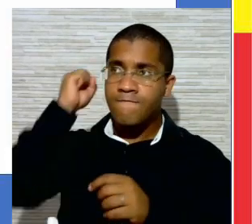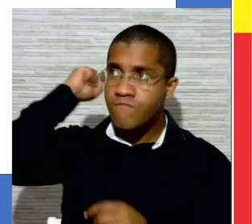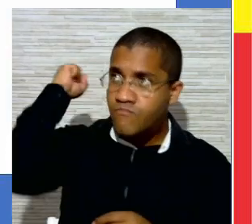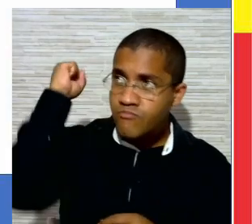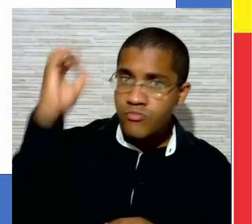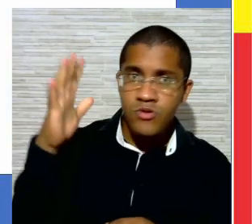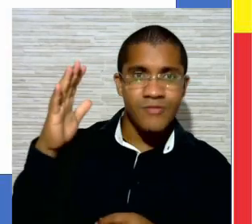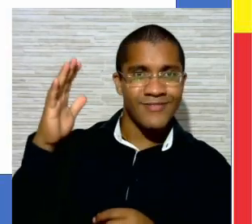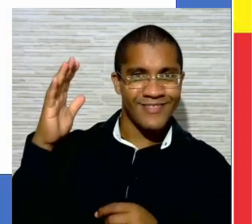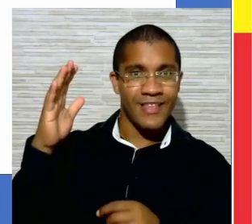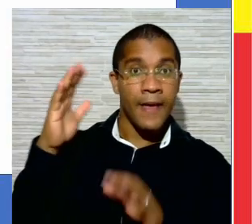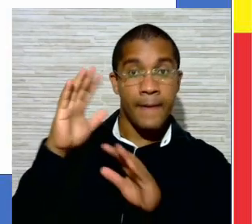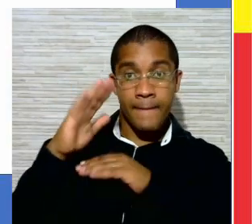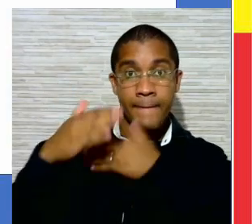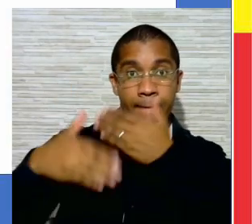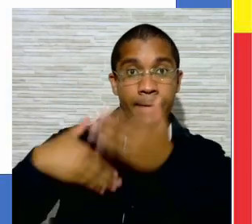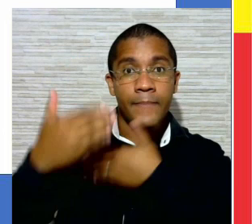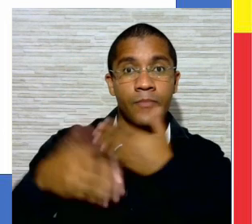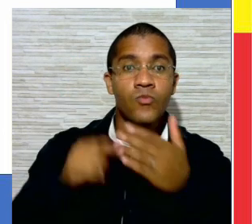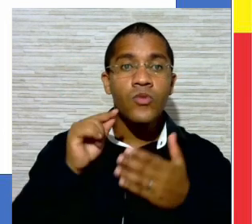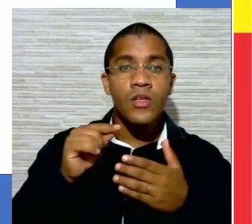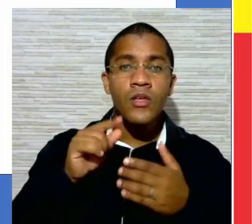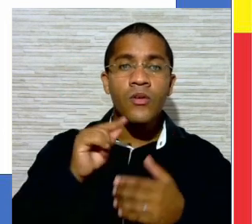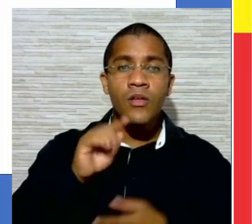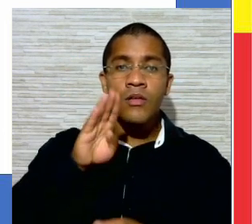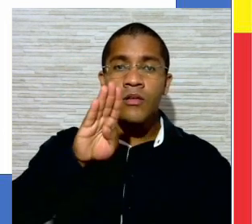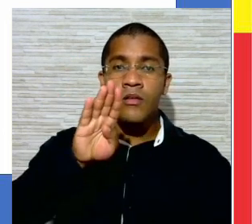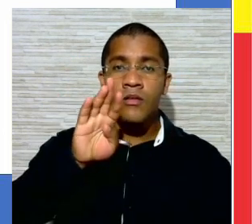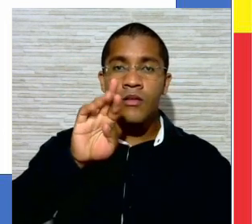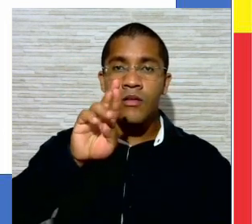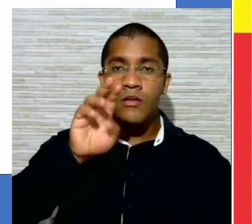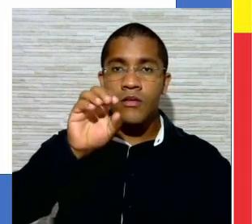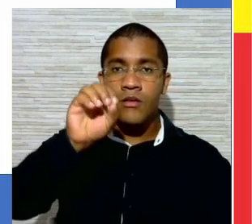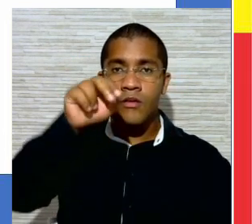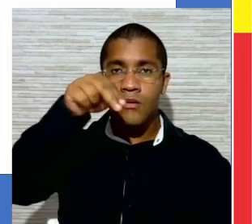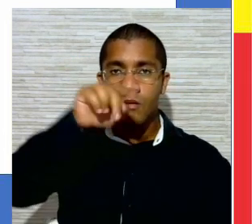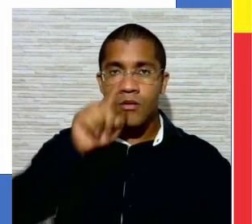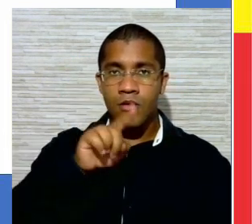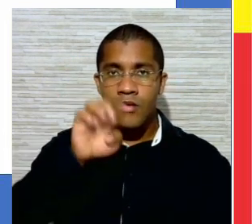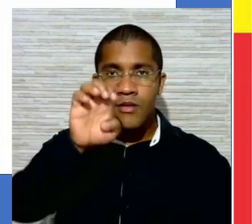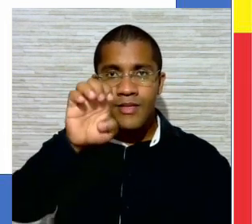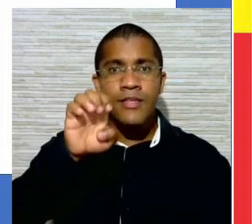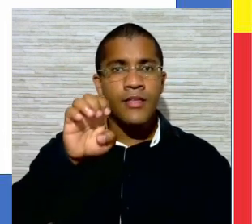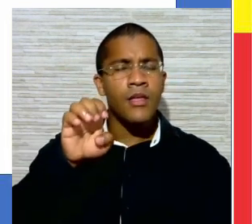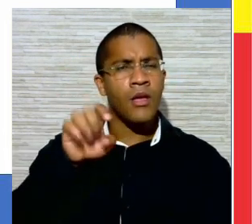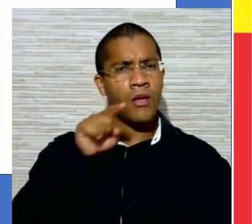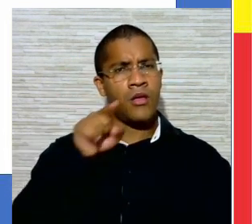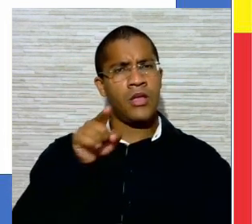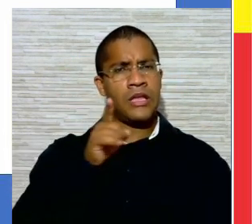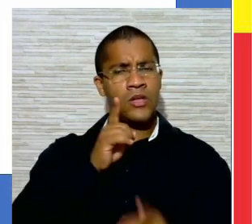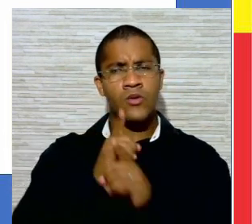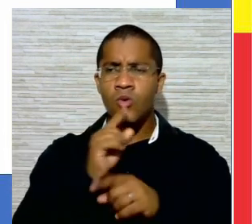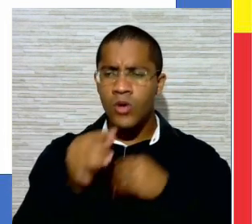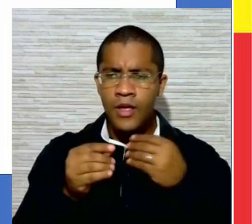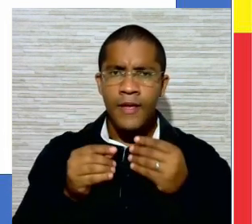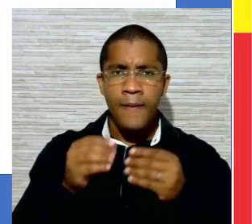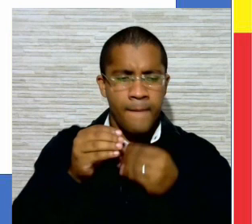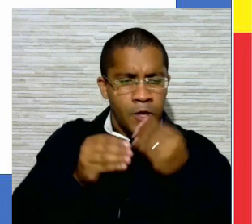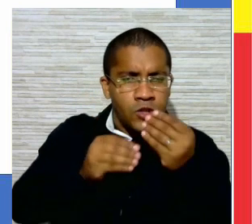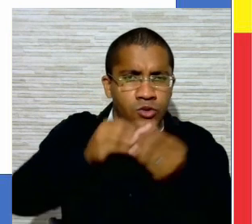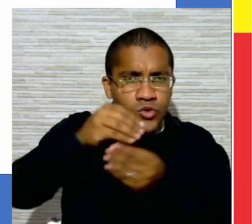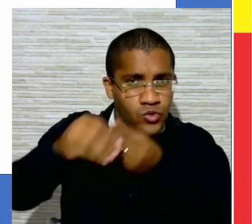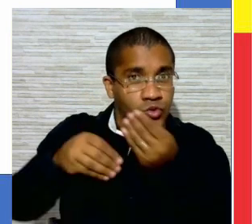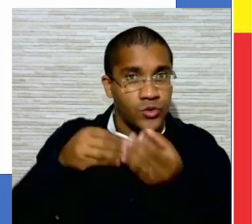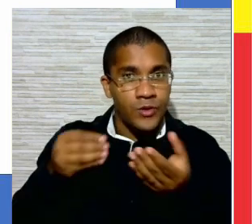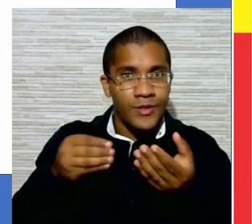O segundo metal a ser descoberto foi o bronze. Ele é uma fusão de elementos, o homem começou agora a manipular esses